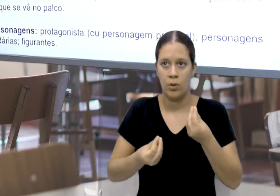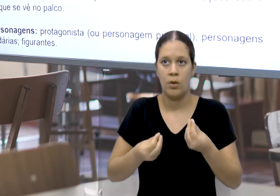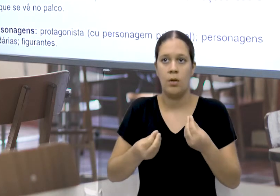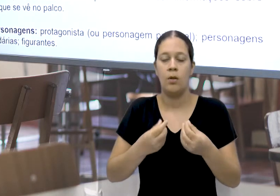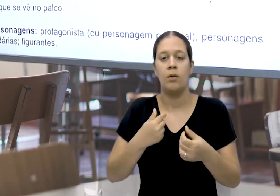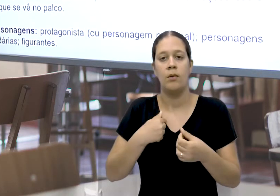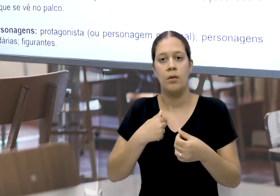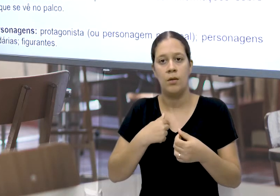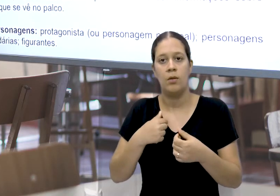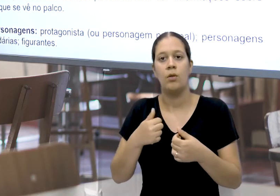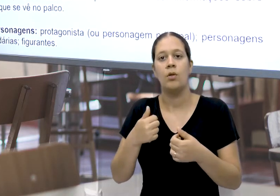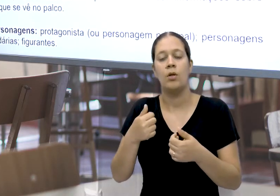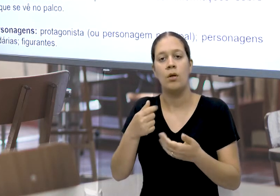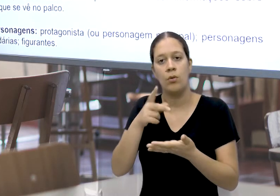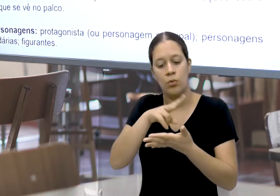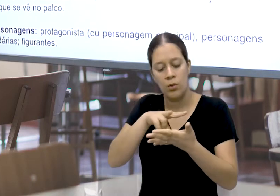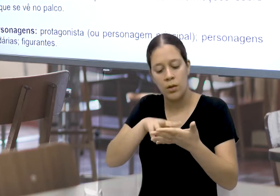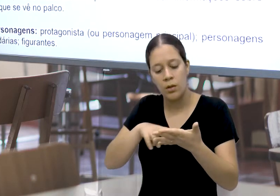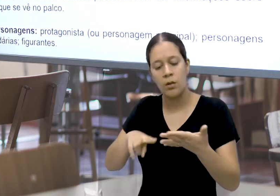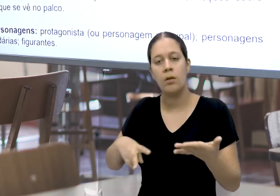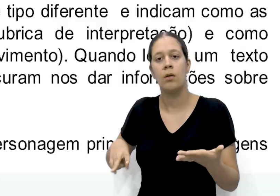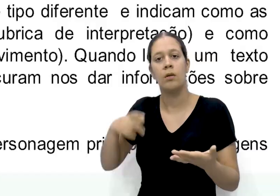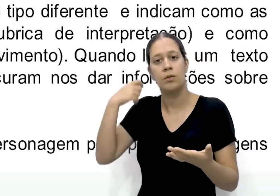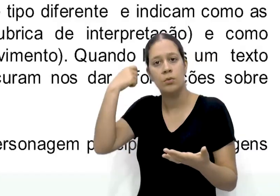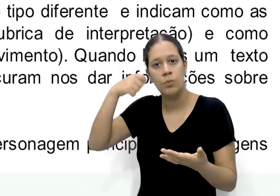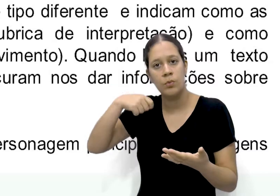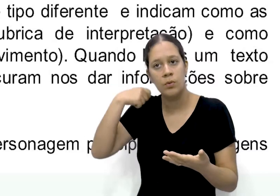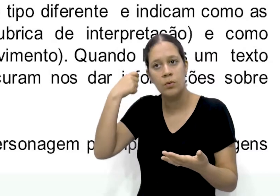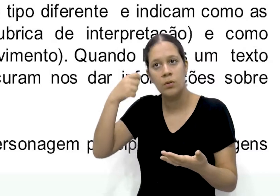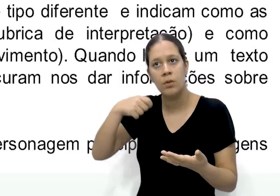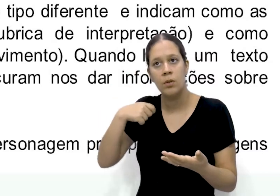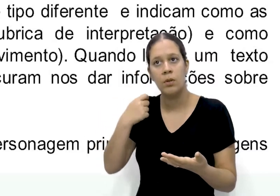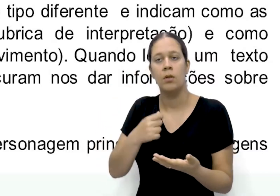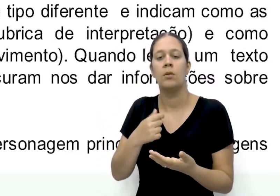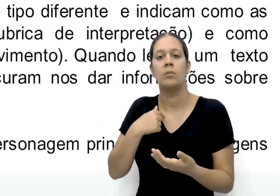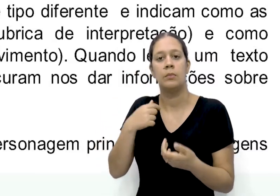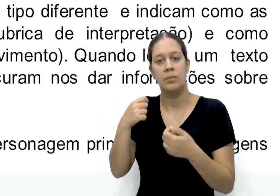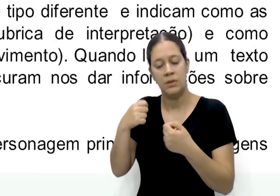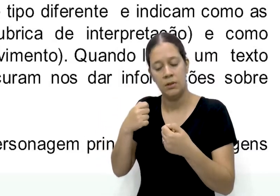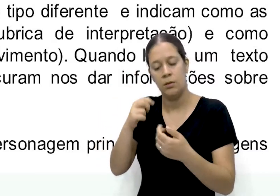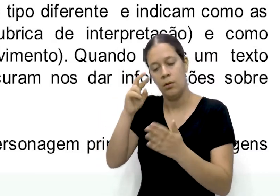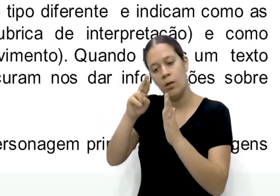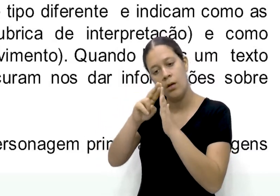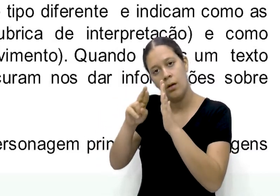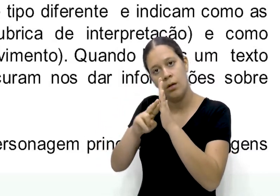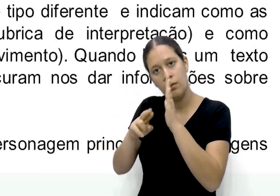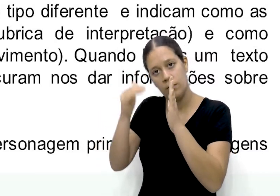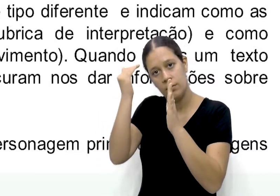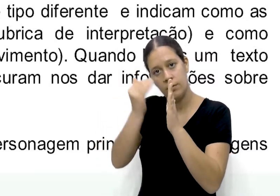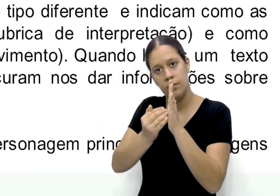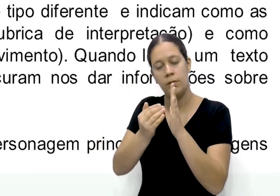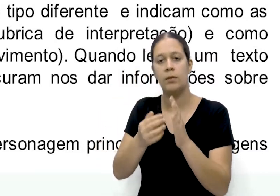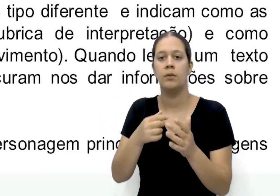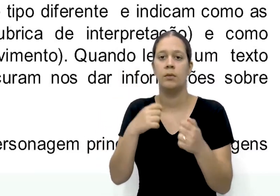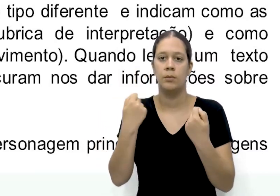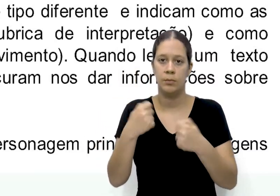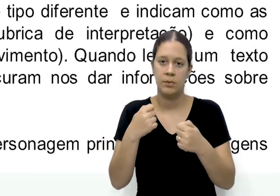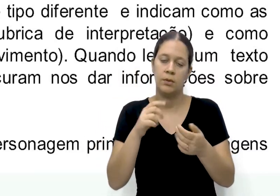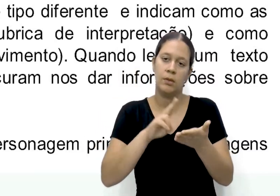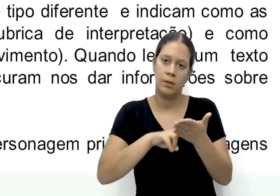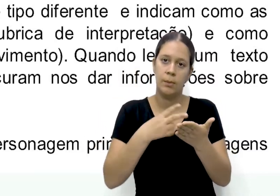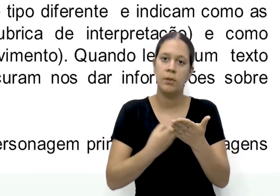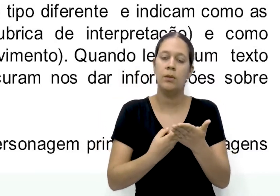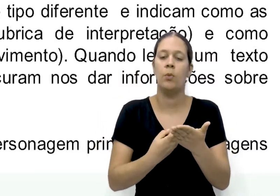movimento. Quando lemos um texto dramático, as rubricas cênicas procuram nos dar informações sobre aquilo que se vê